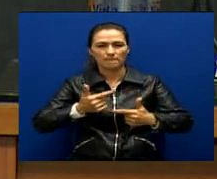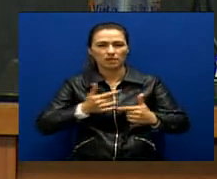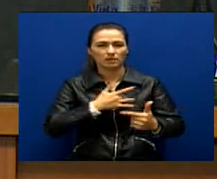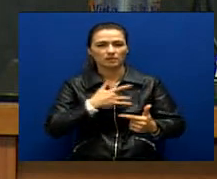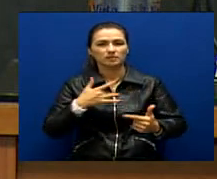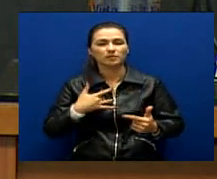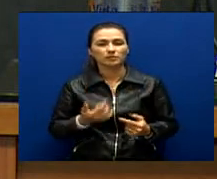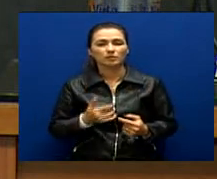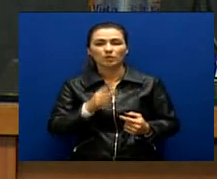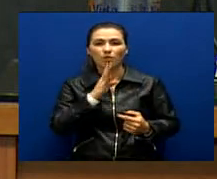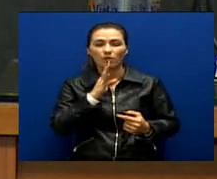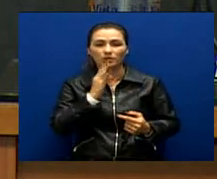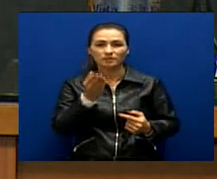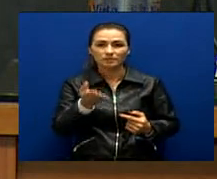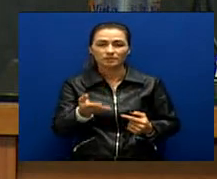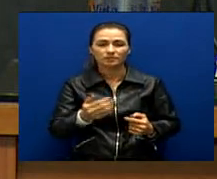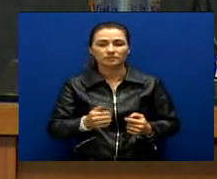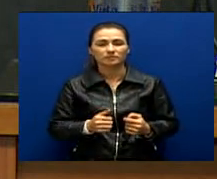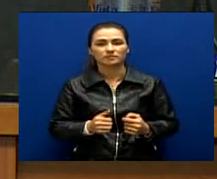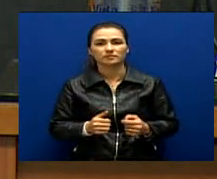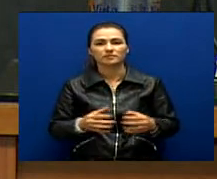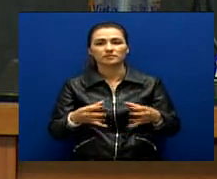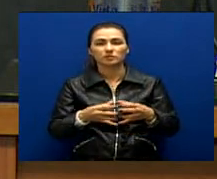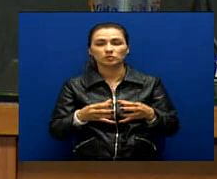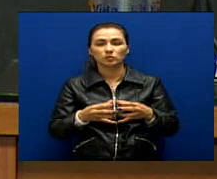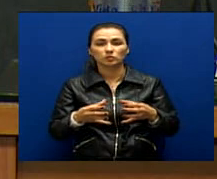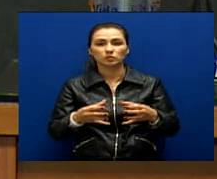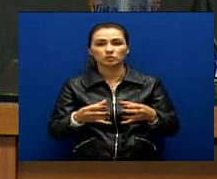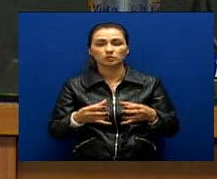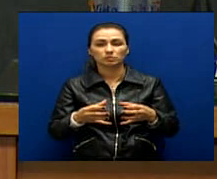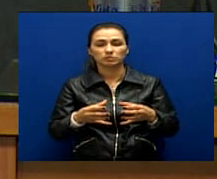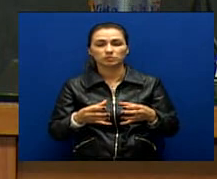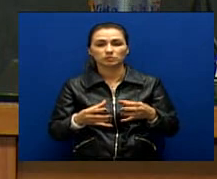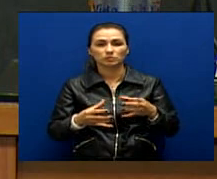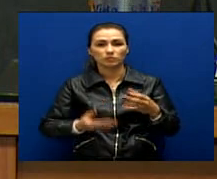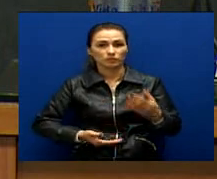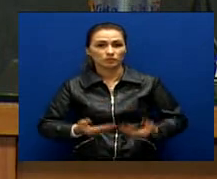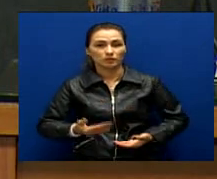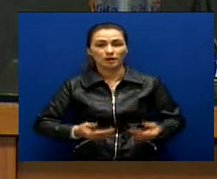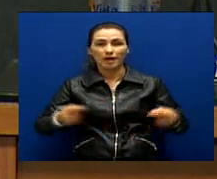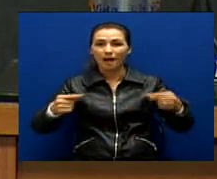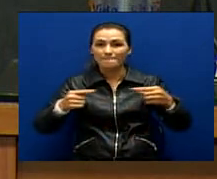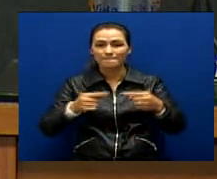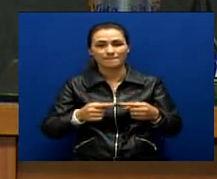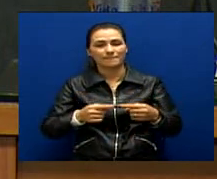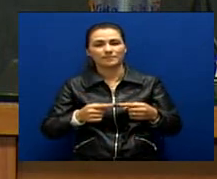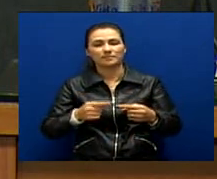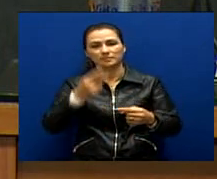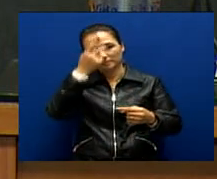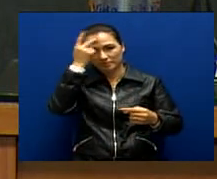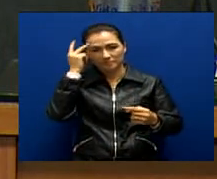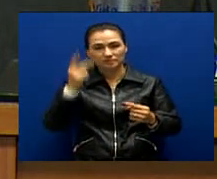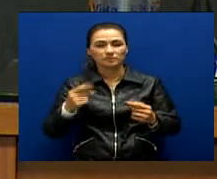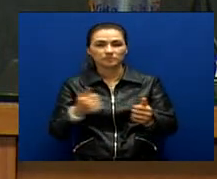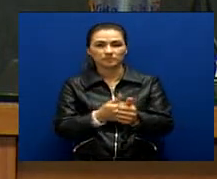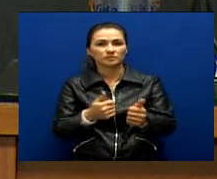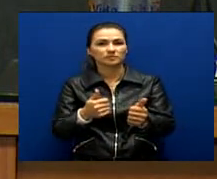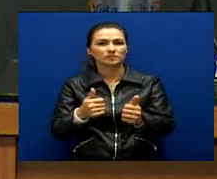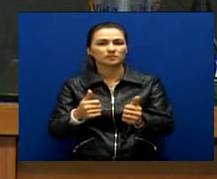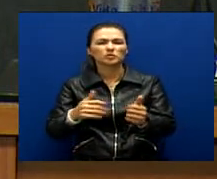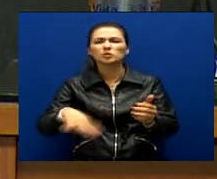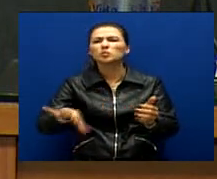conhece tem um número adequado de pessoas para dar conta muito diferente da realidade que a gente tem aqui também que a realidade em